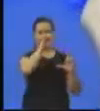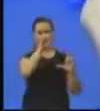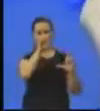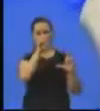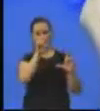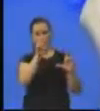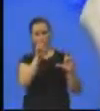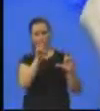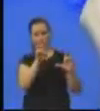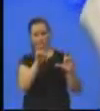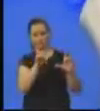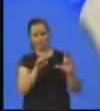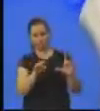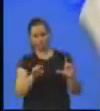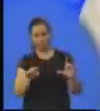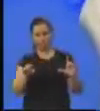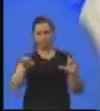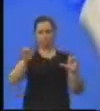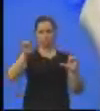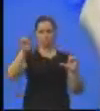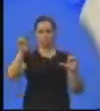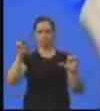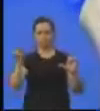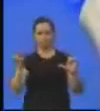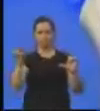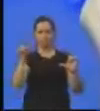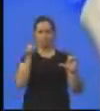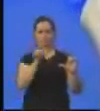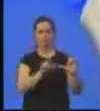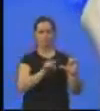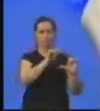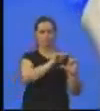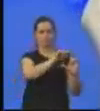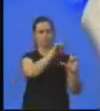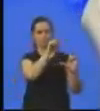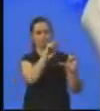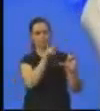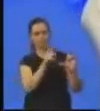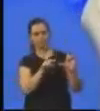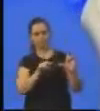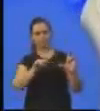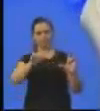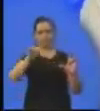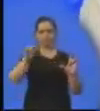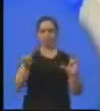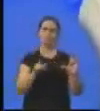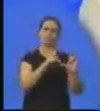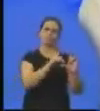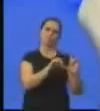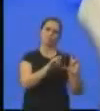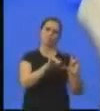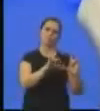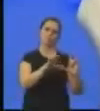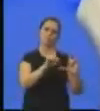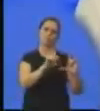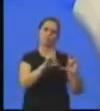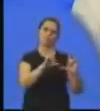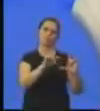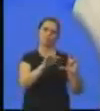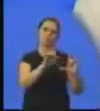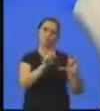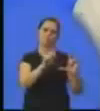possíveis, e aí ela vai começar a repetir. Então, as funções trigonométricas são funções periódicas, isso é, elas têm o